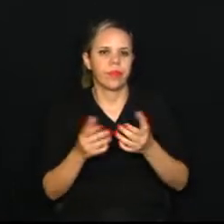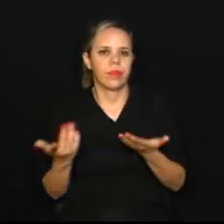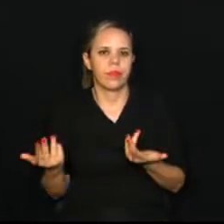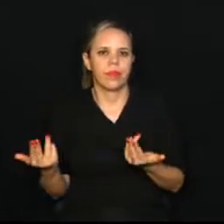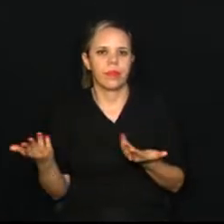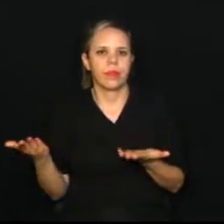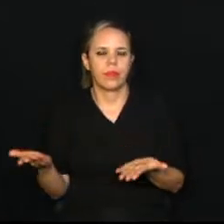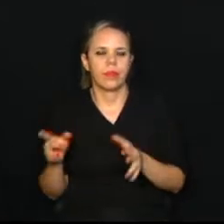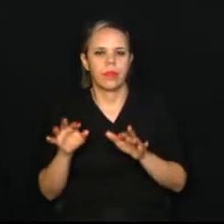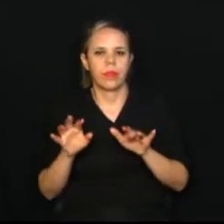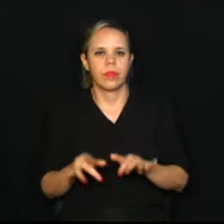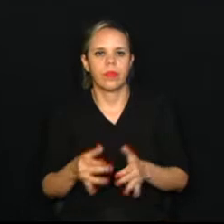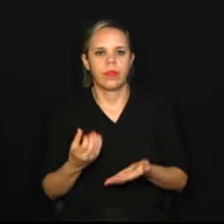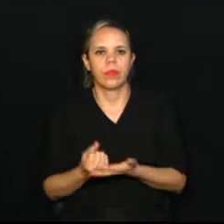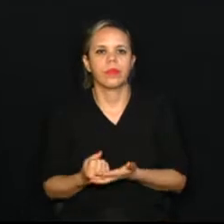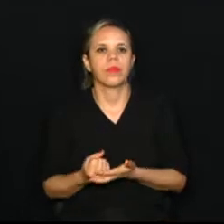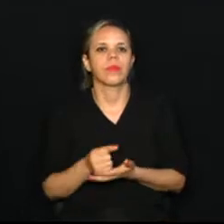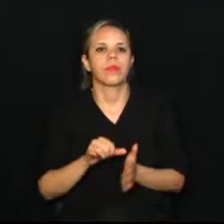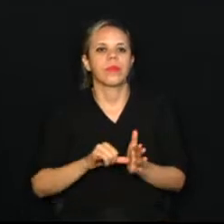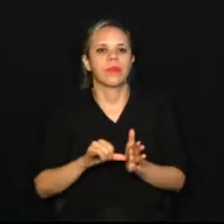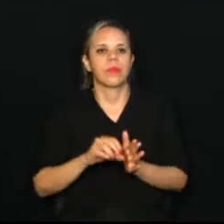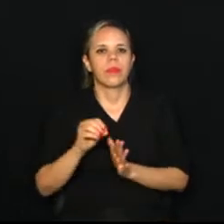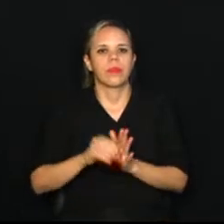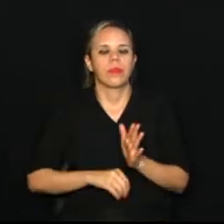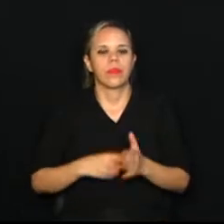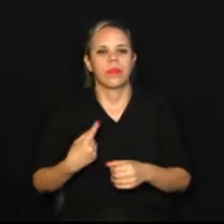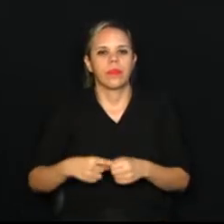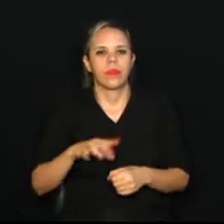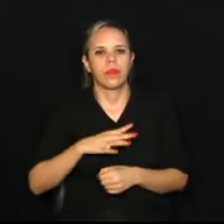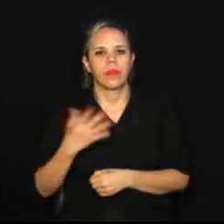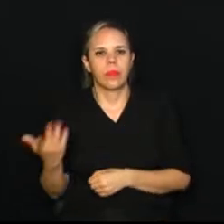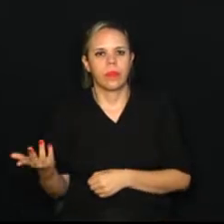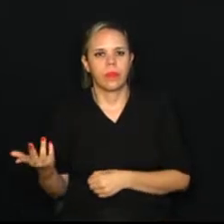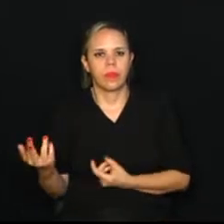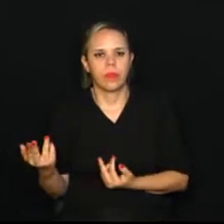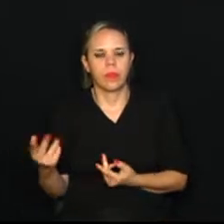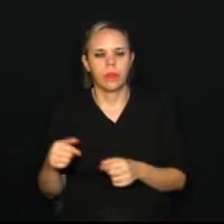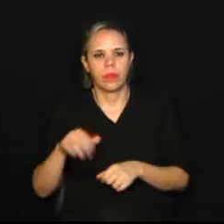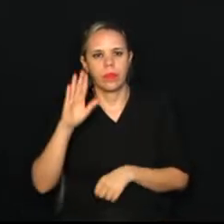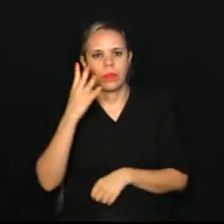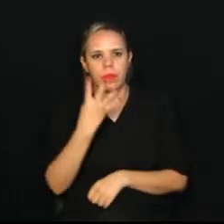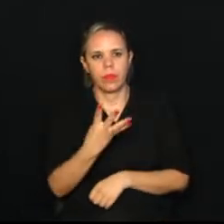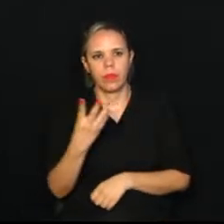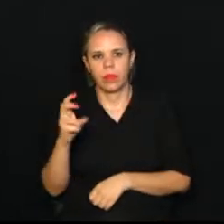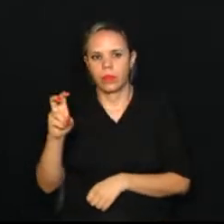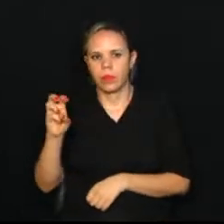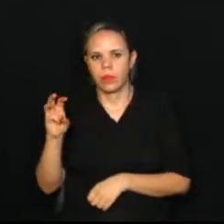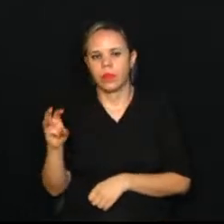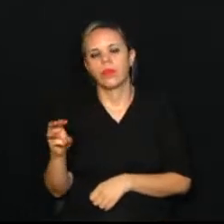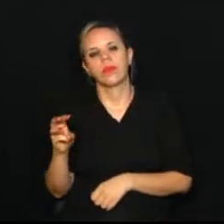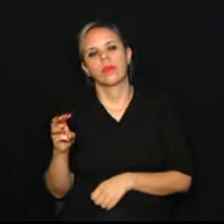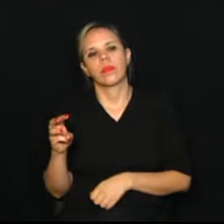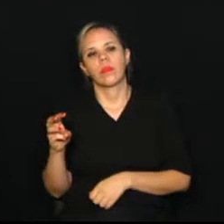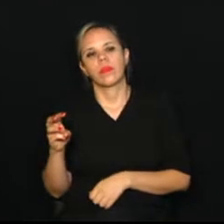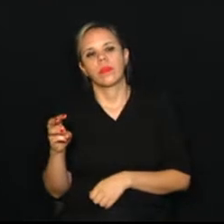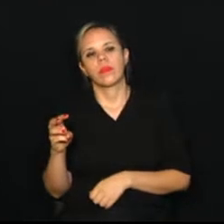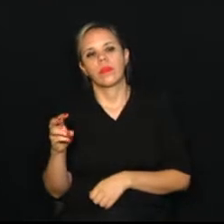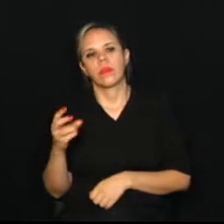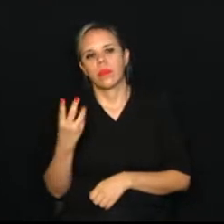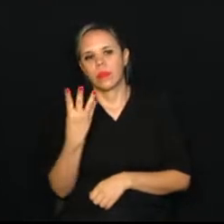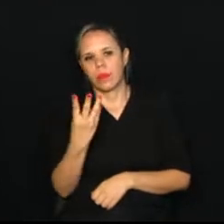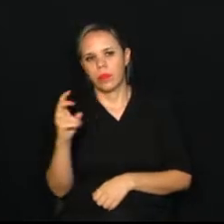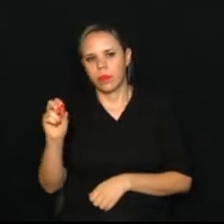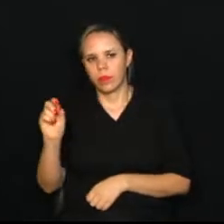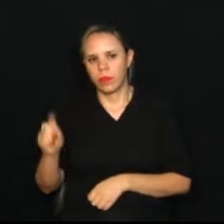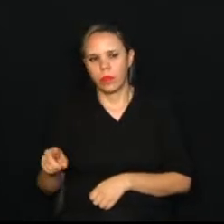a digitalização do Diário Oficial do município, e são mais de 450.000 acessos